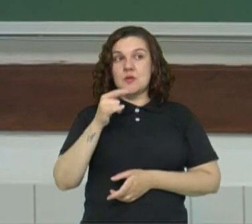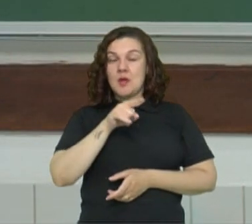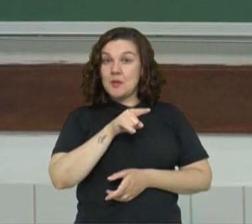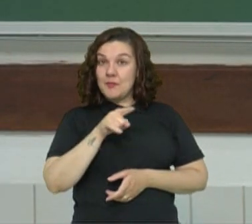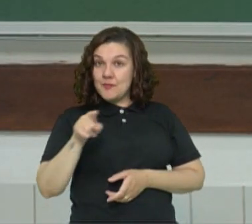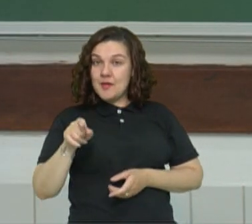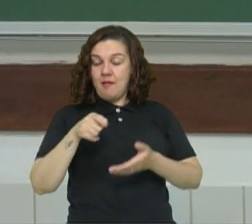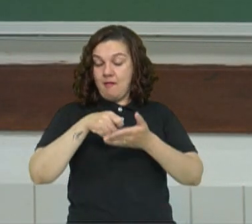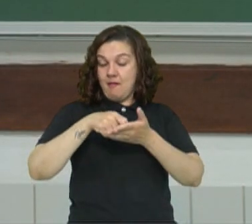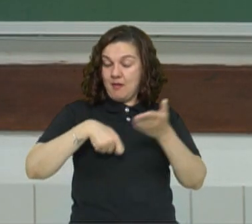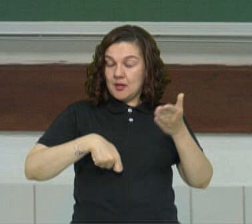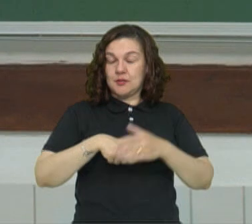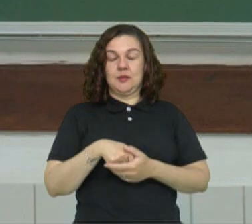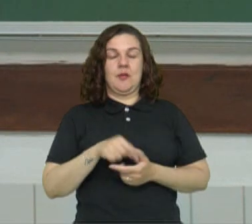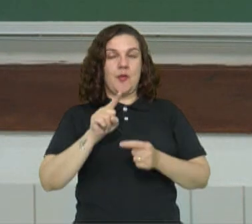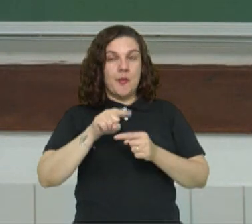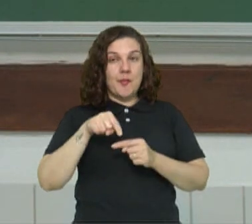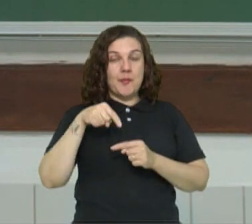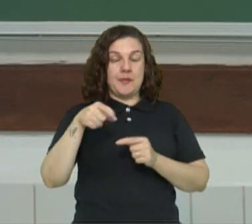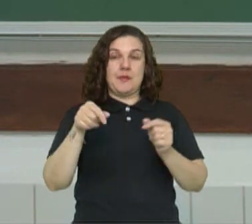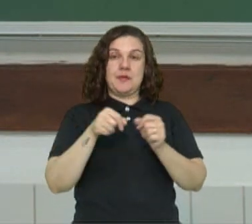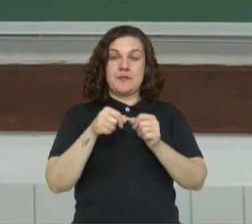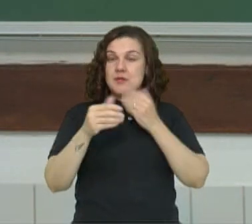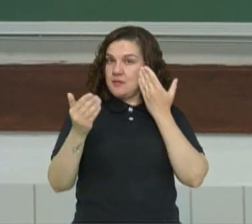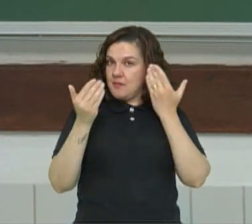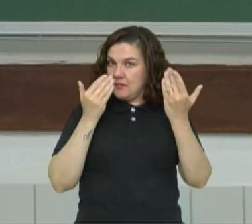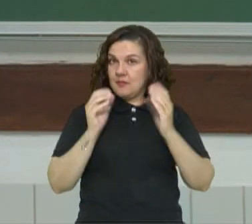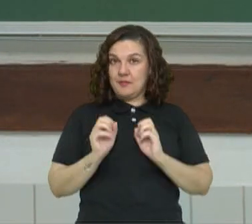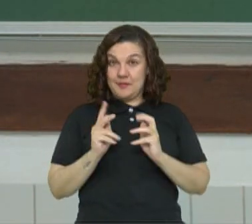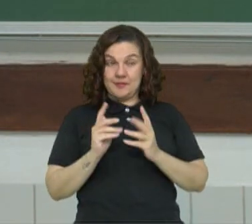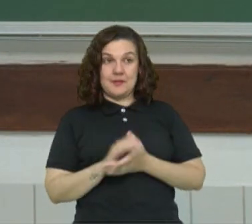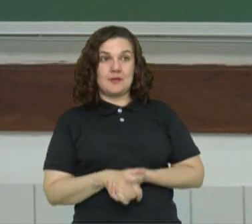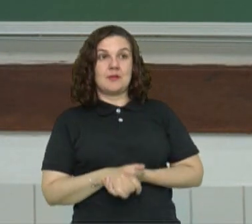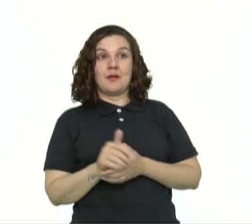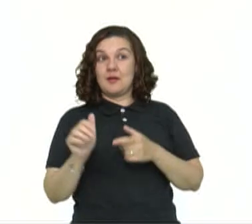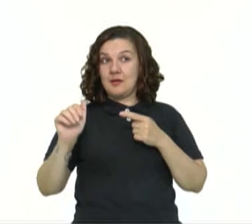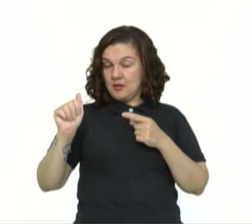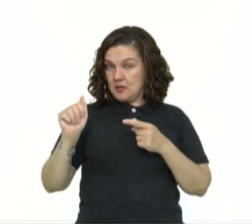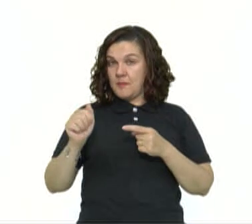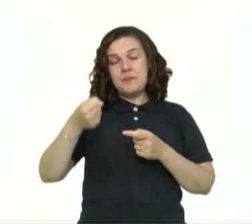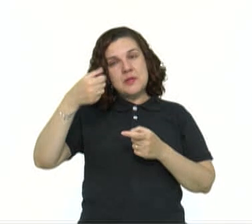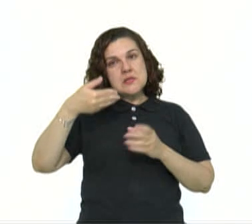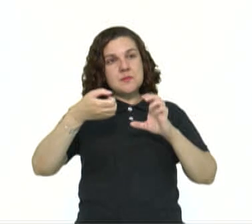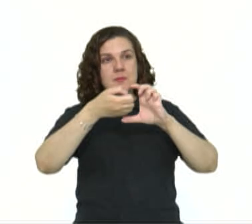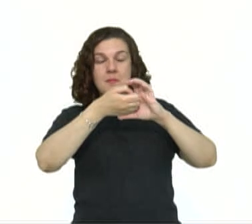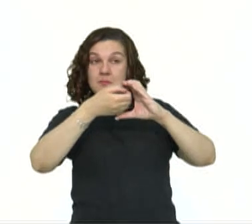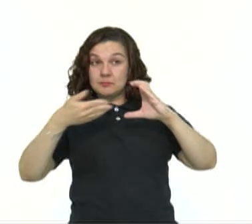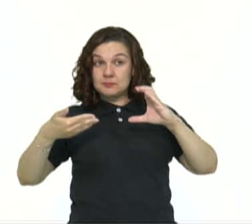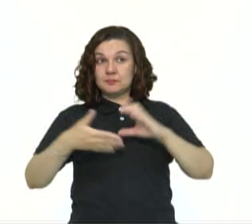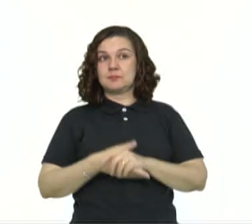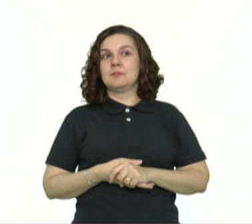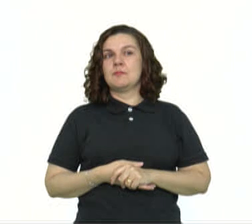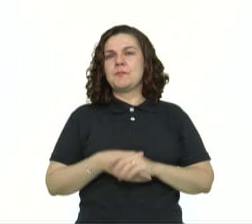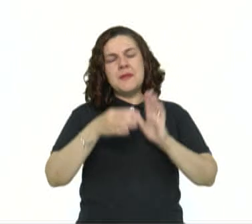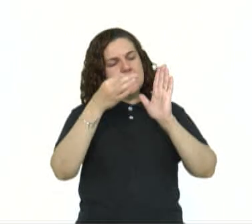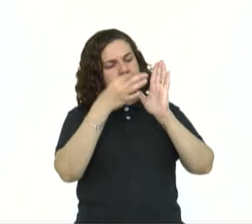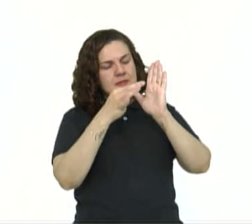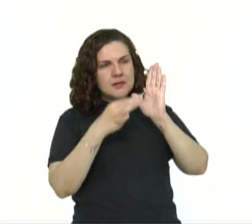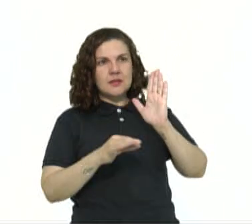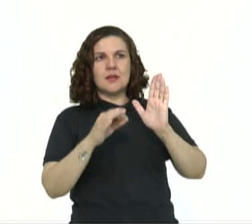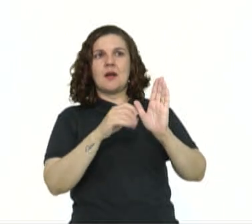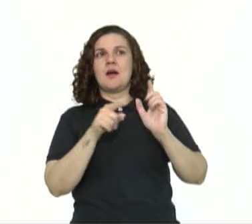vocês anotarem para daí vocês fazerem a análise. Então, A. Cite as características e